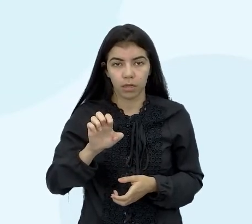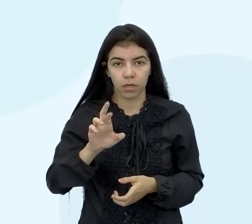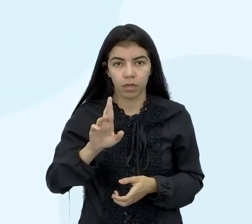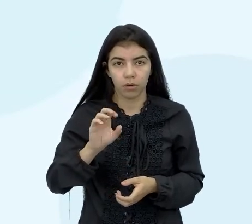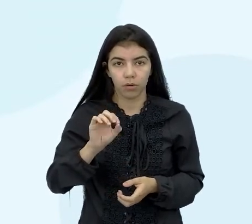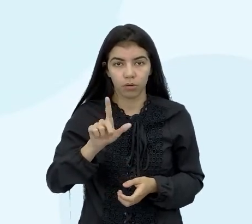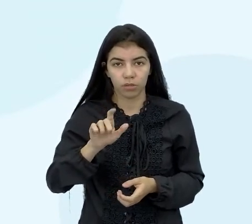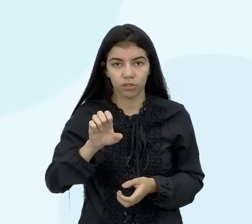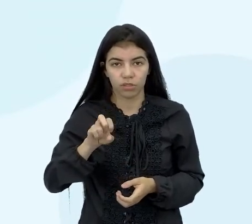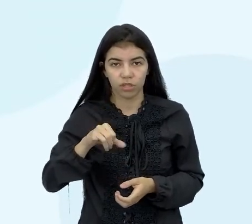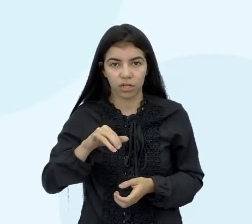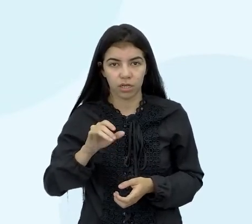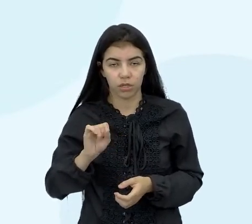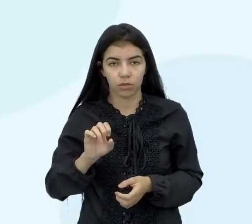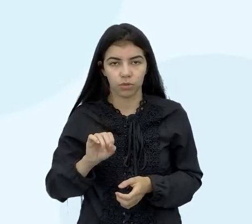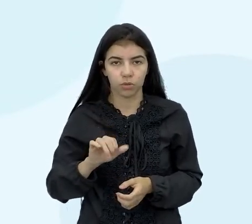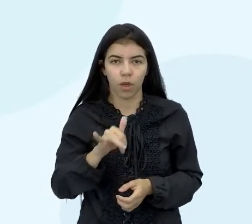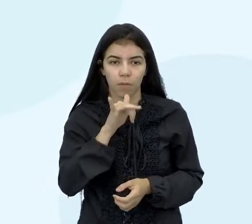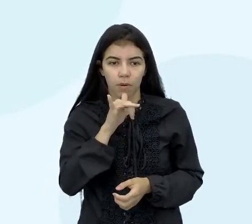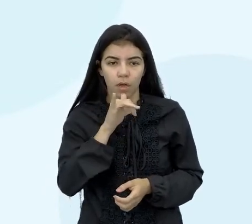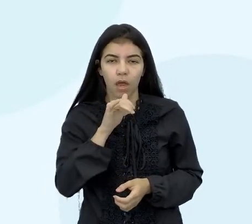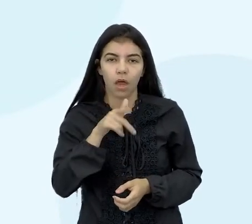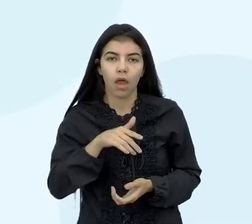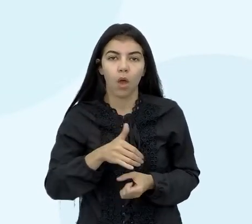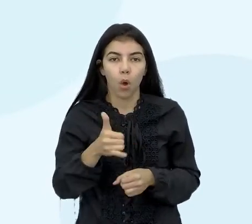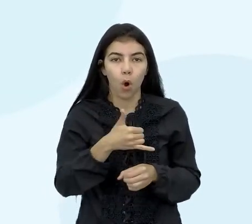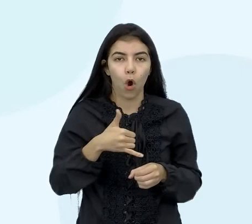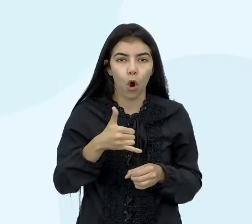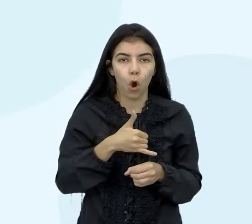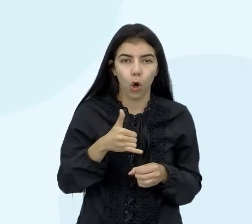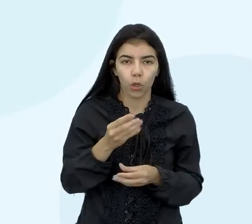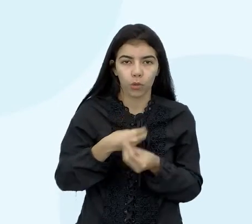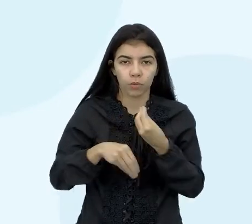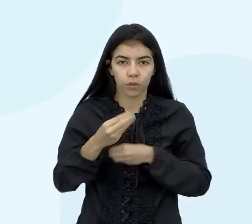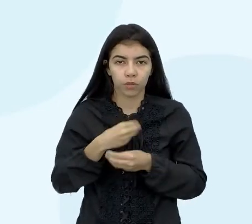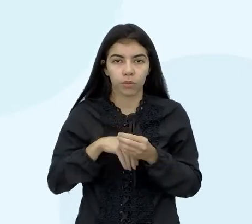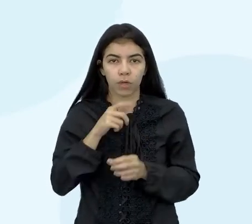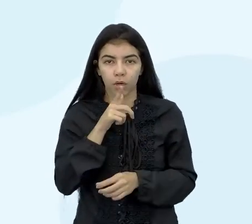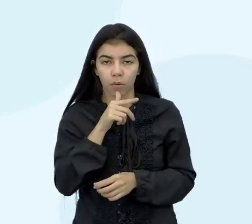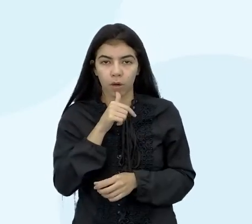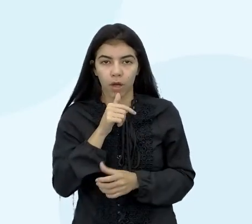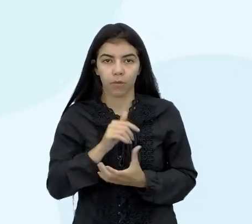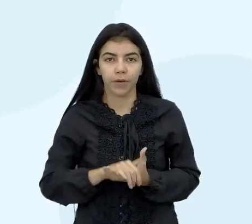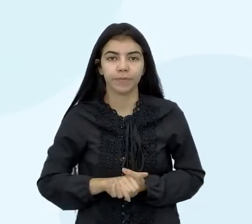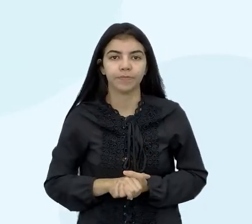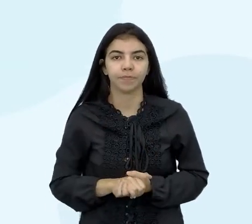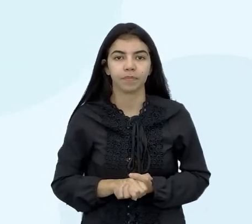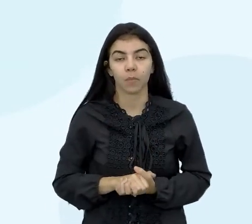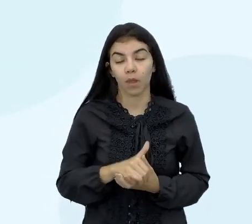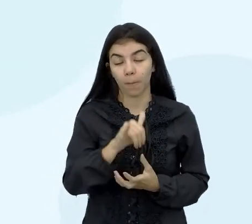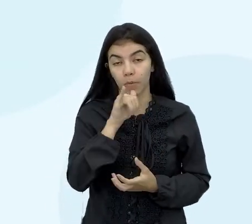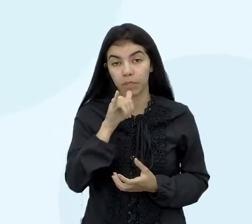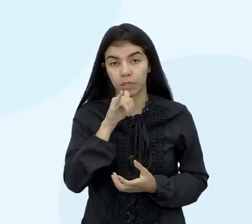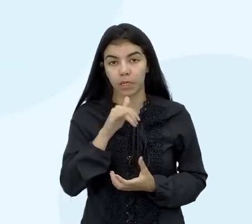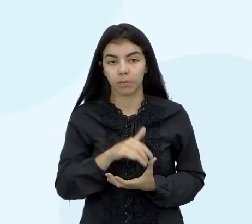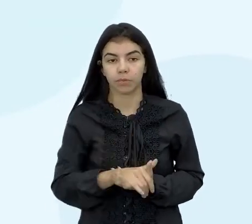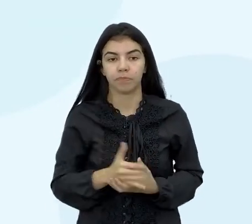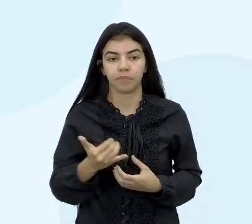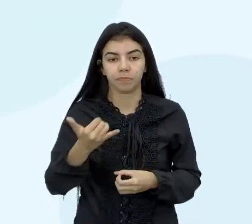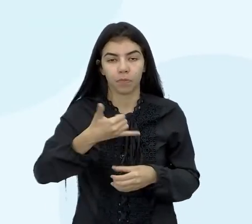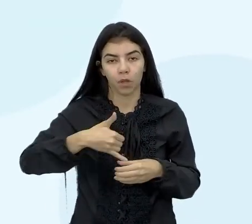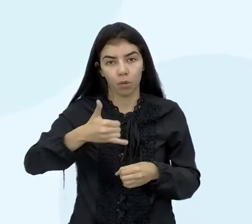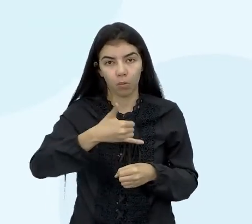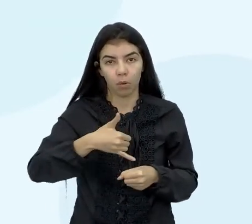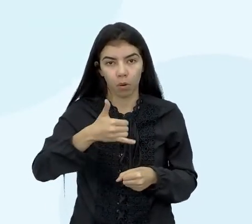diferentes. Então, vou dar um exemplo de óleo com água, tá? Então, você vai ter lá o óleo que sobrenada e